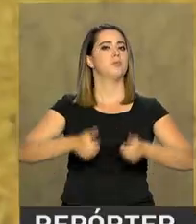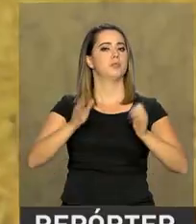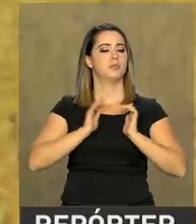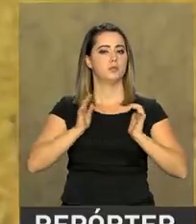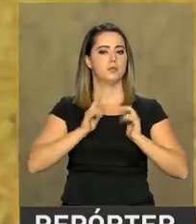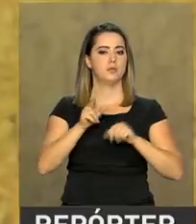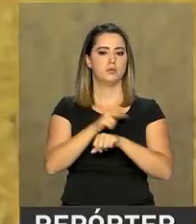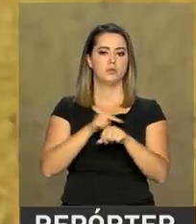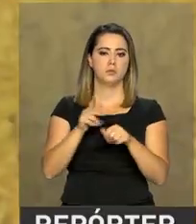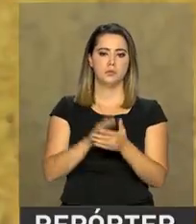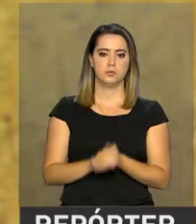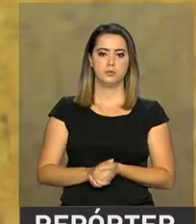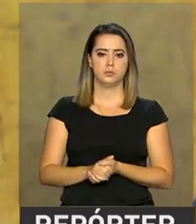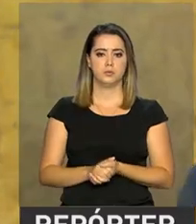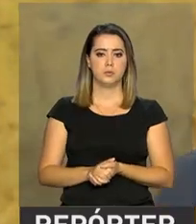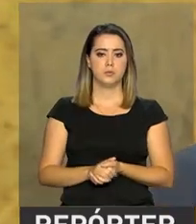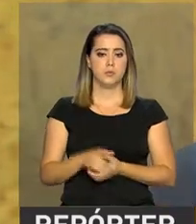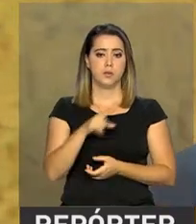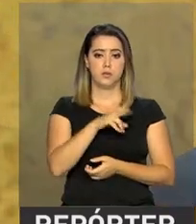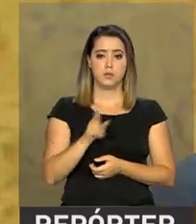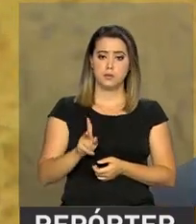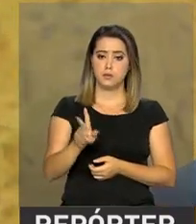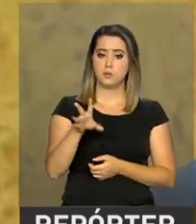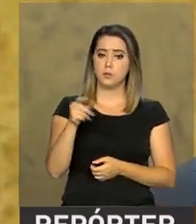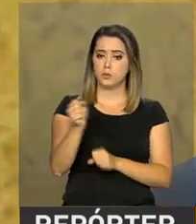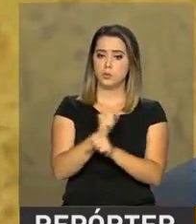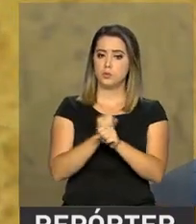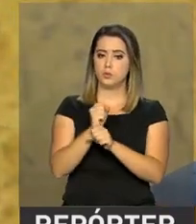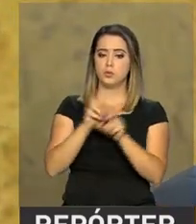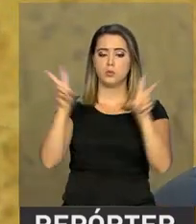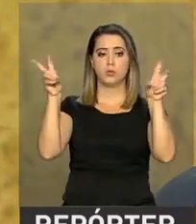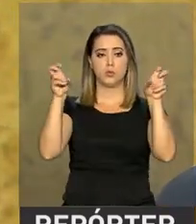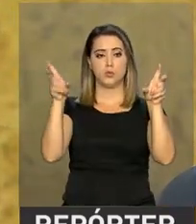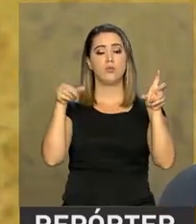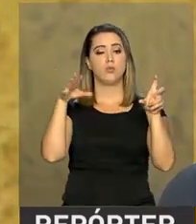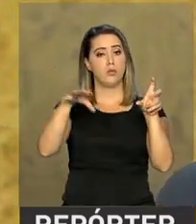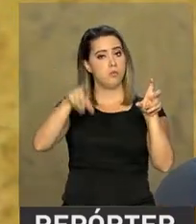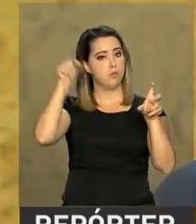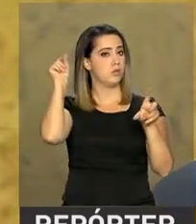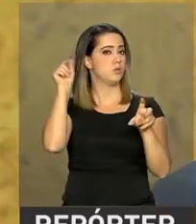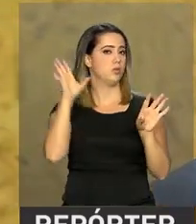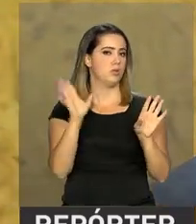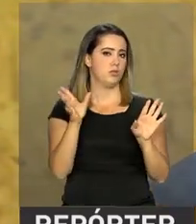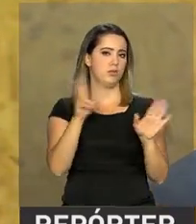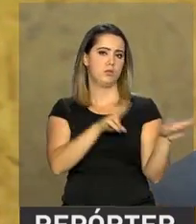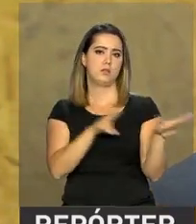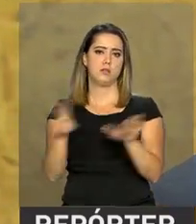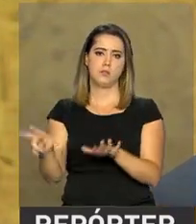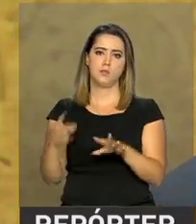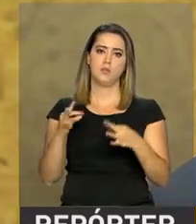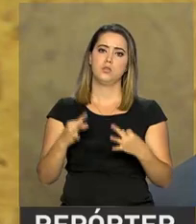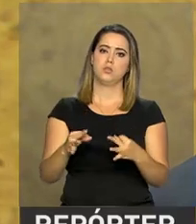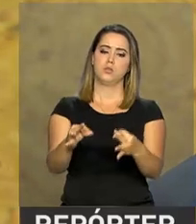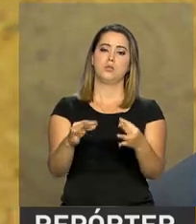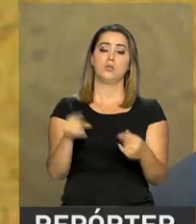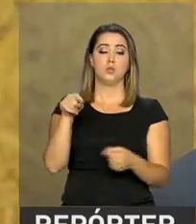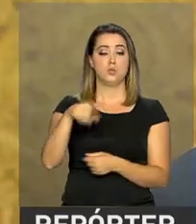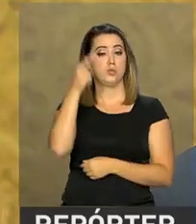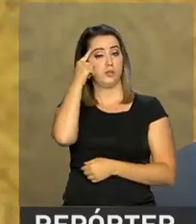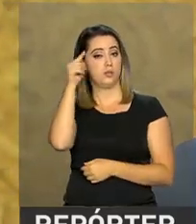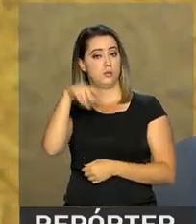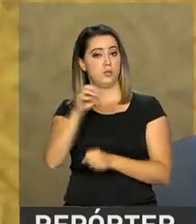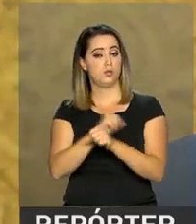A cada ano nós temos um tema definido para a Semana de Ciência e Tecnologia. A ideia desse ano